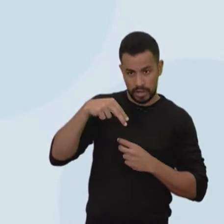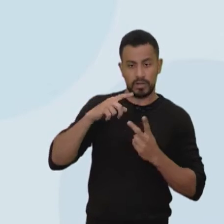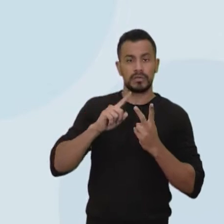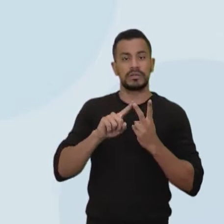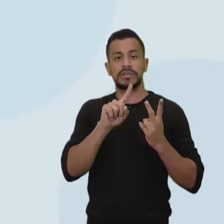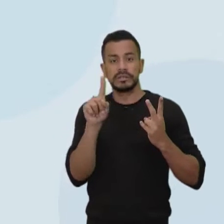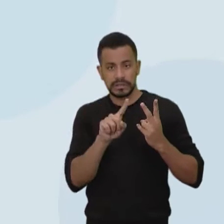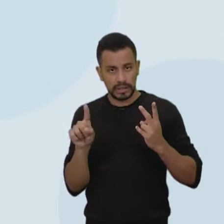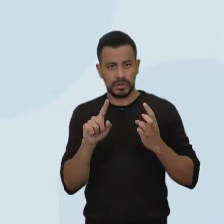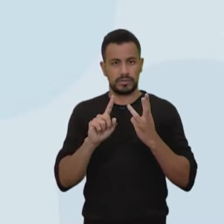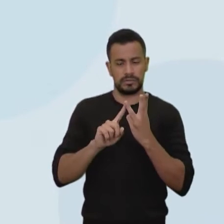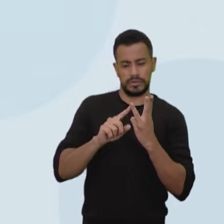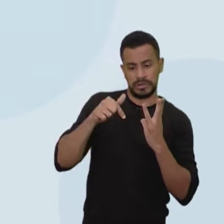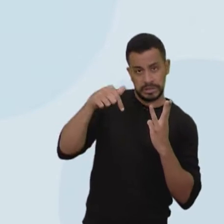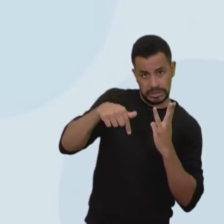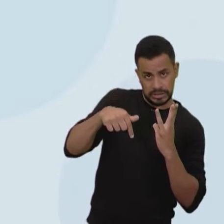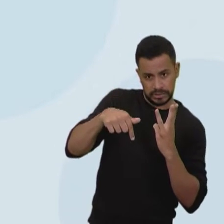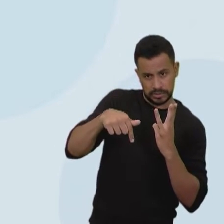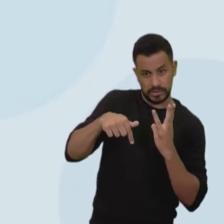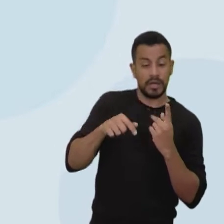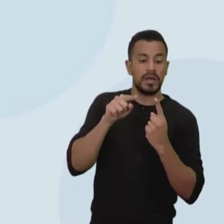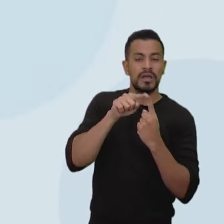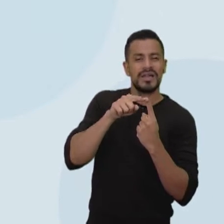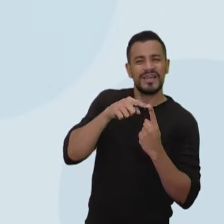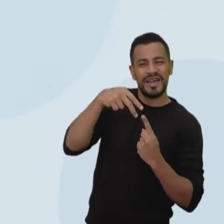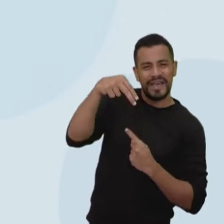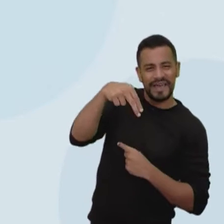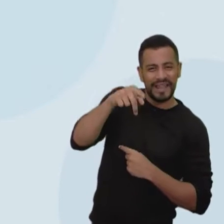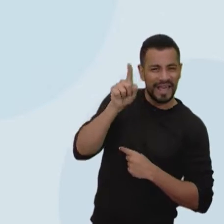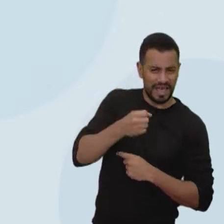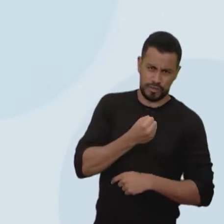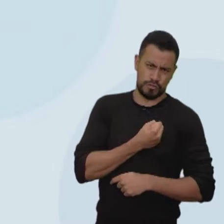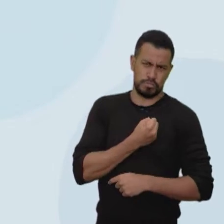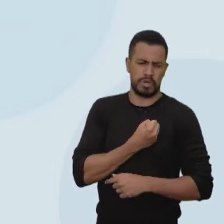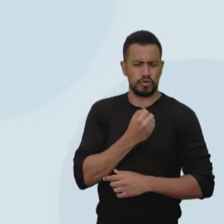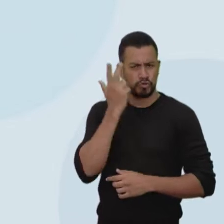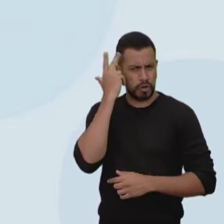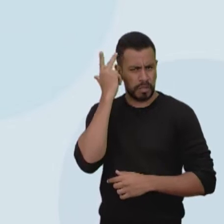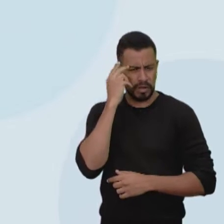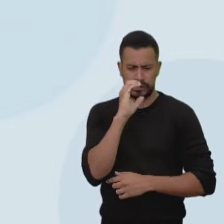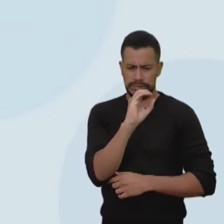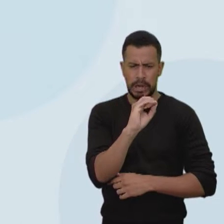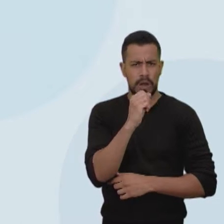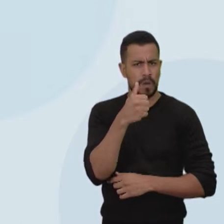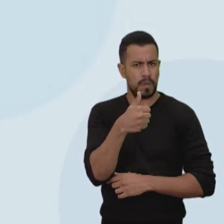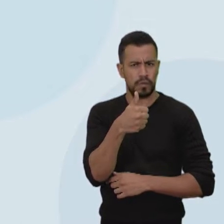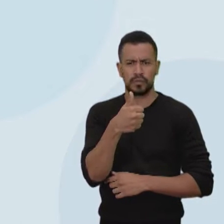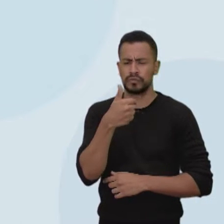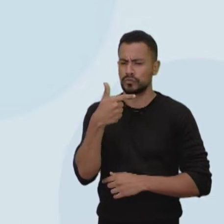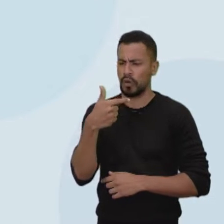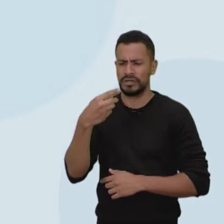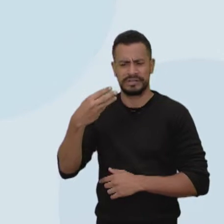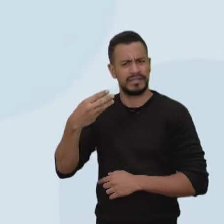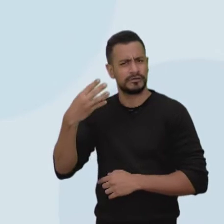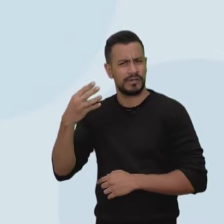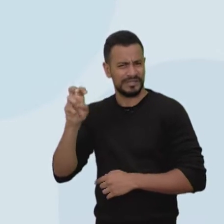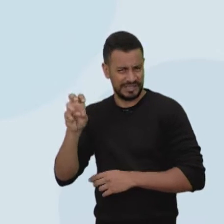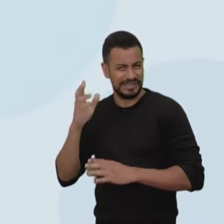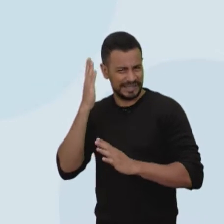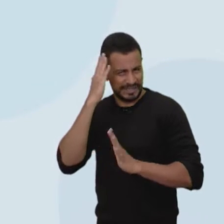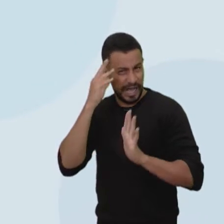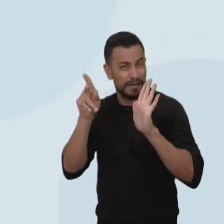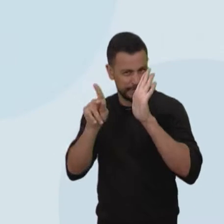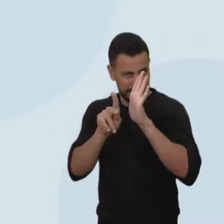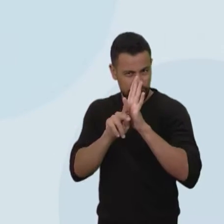naturais a gente representa aí pela letra N. Tem lá o 0, 1, 2, 3, 4, 5, aqueles números que a gente usa para contar